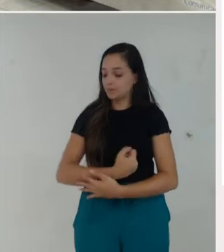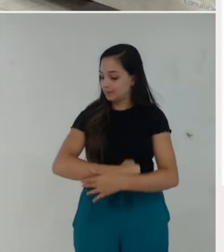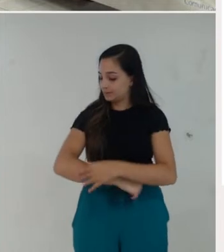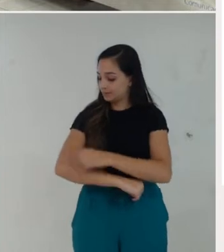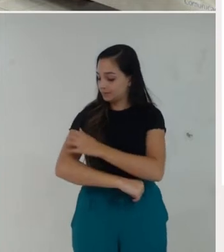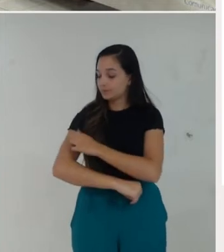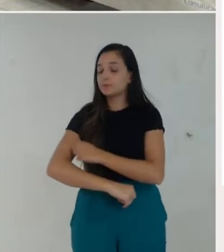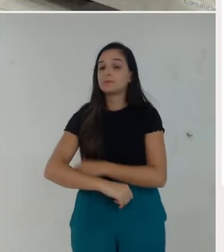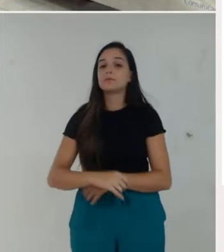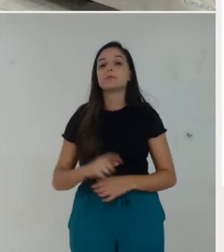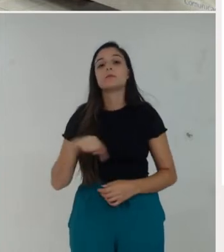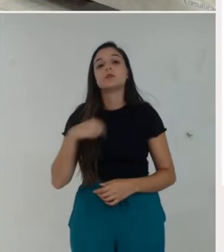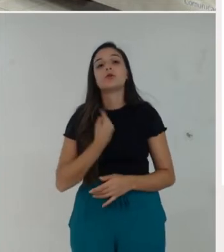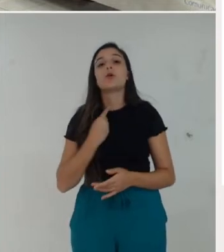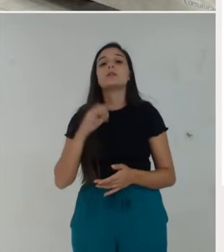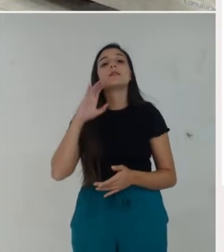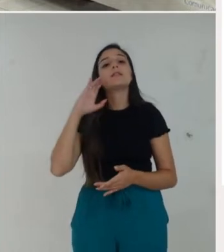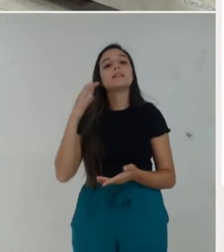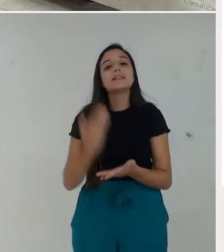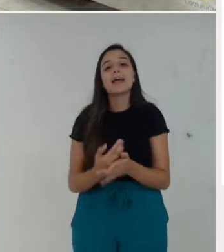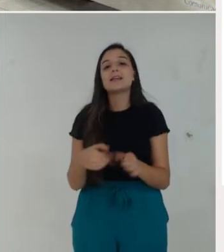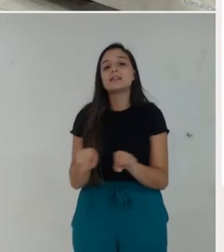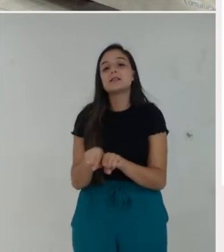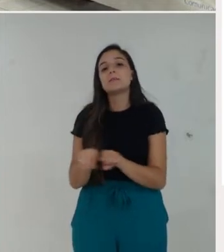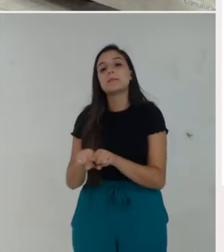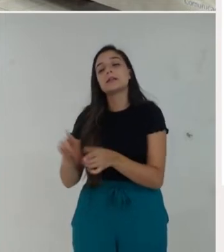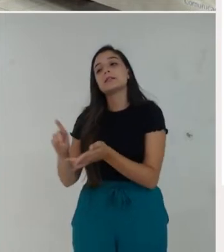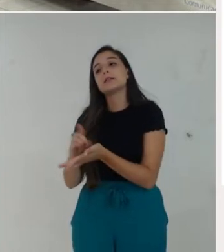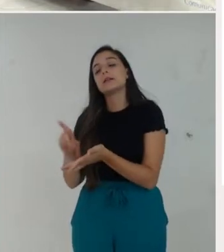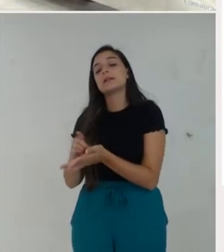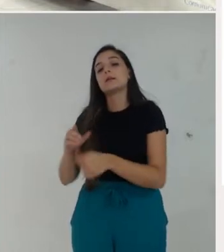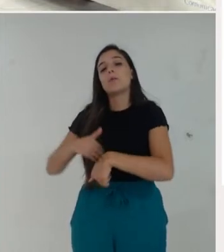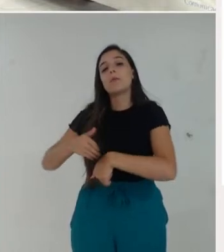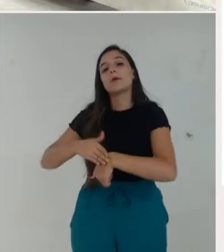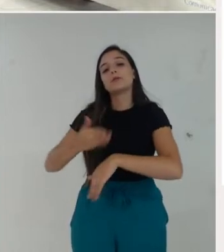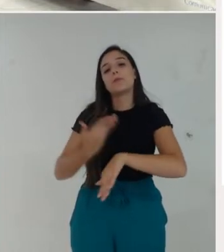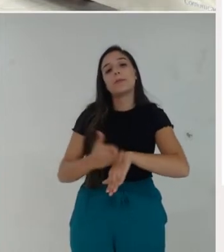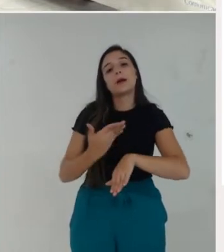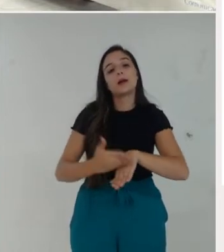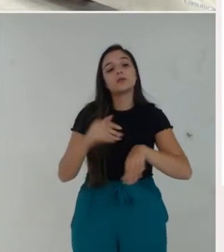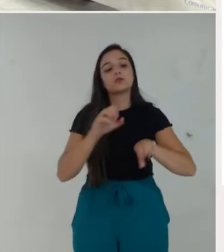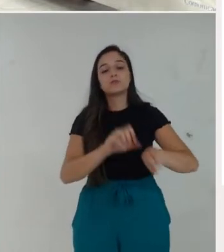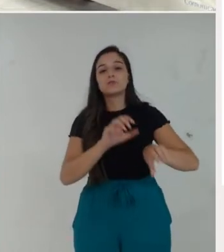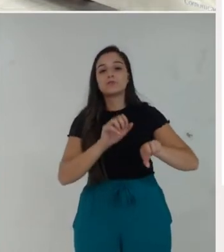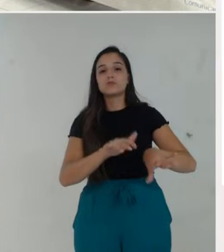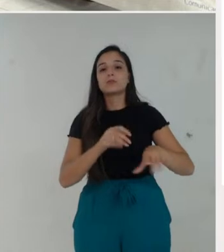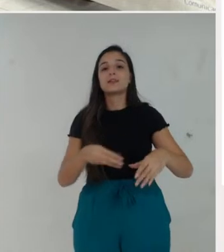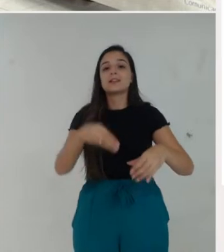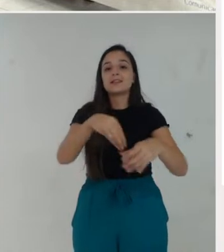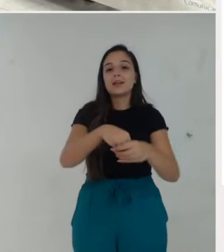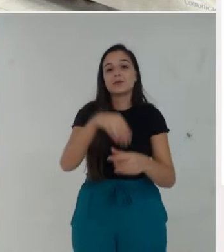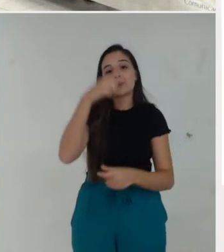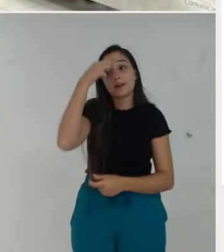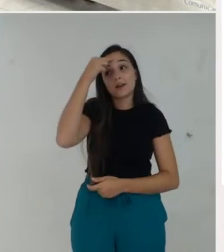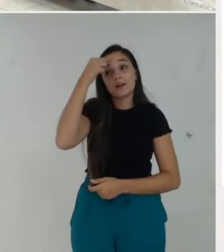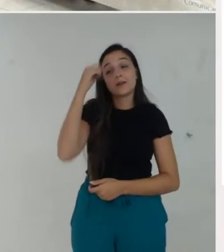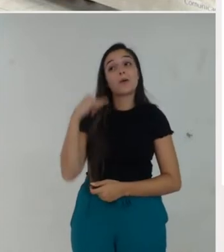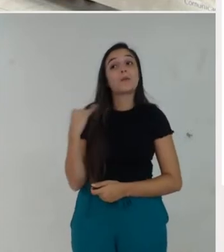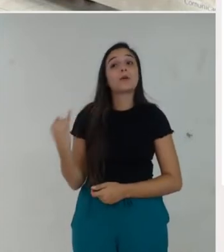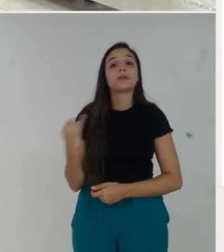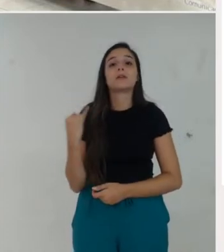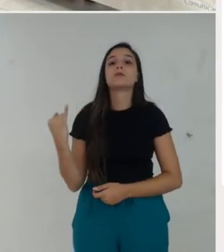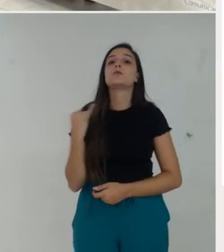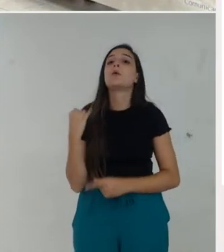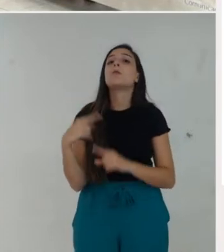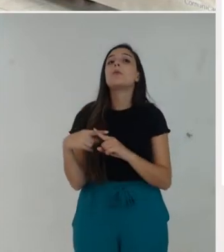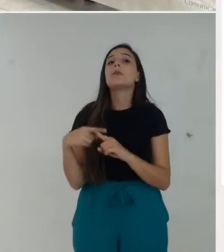para as nossas teses, dissertações e para a prática também da docência na graduação. Quero destacar também isso, porque